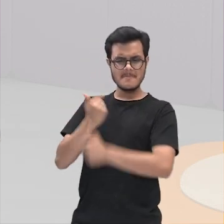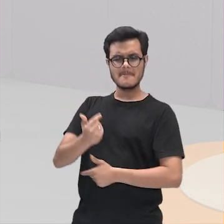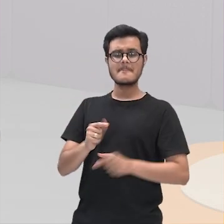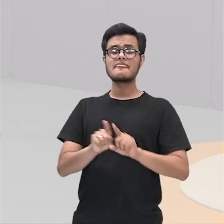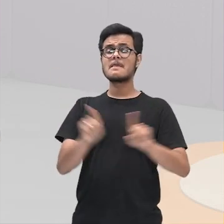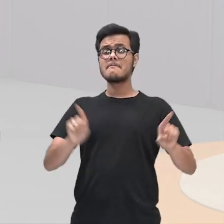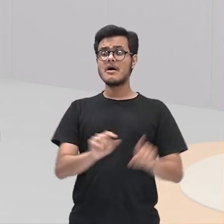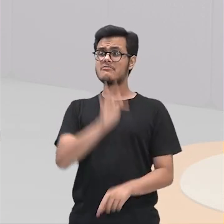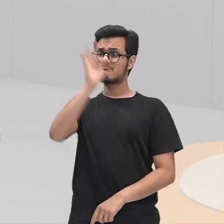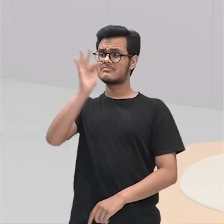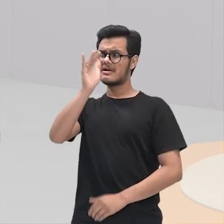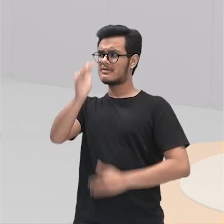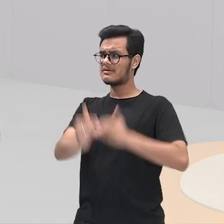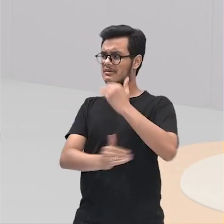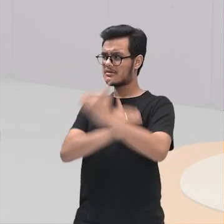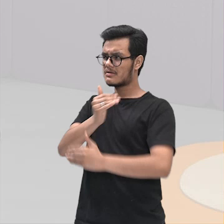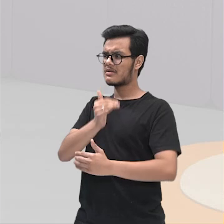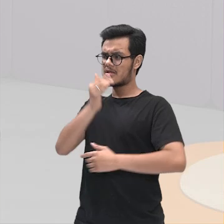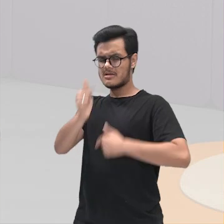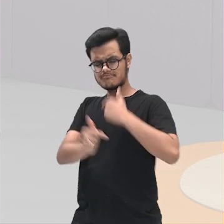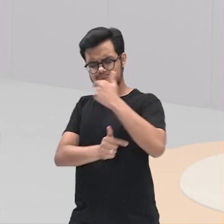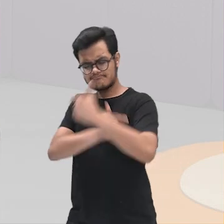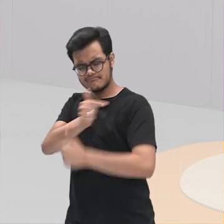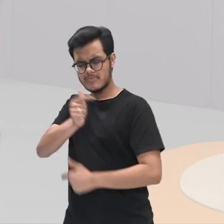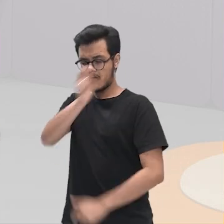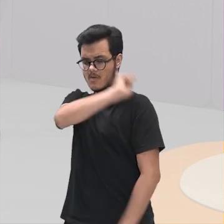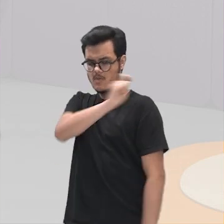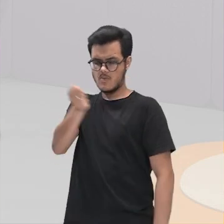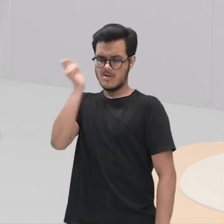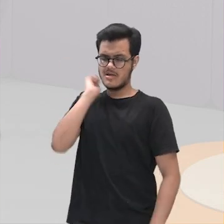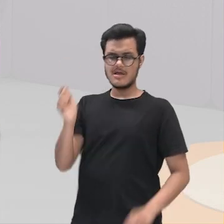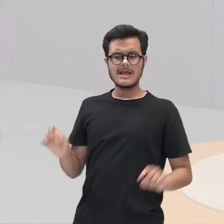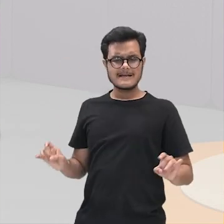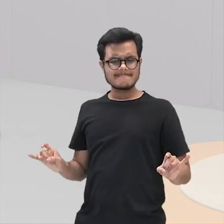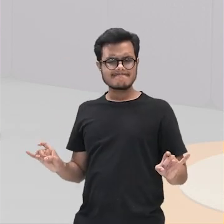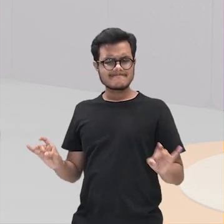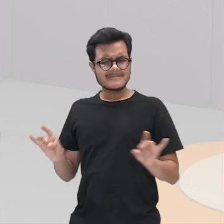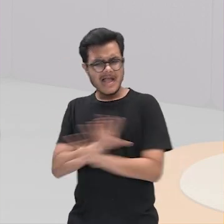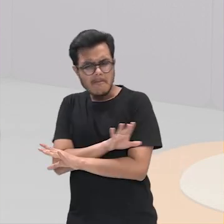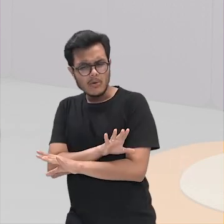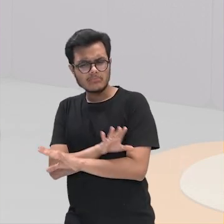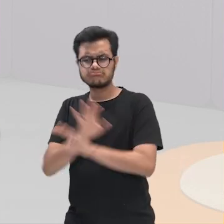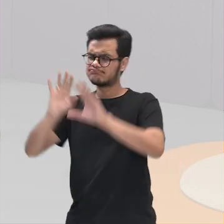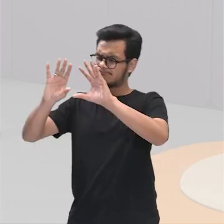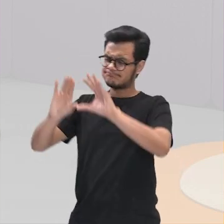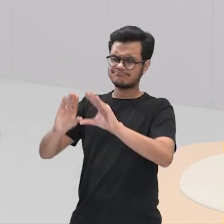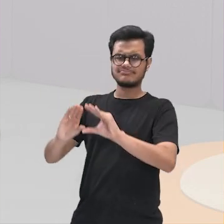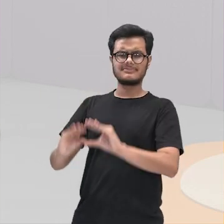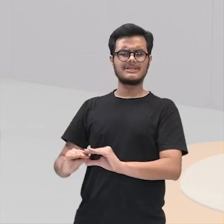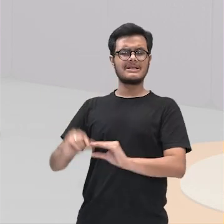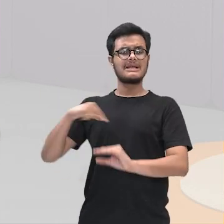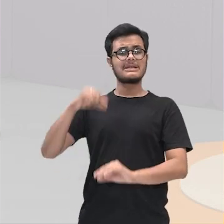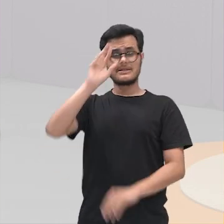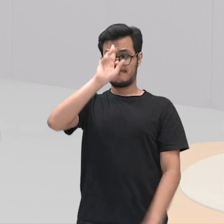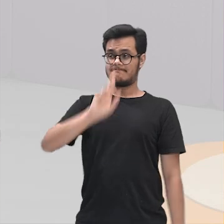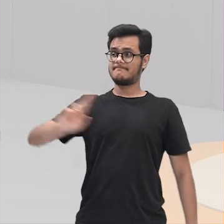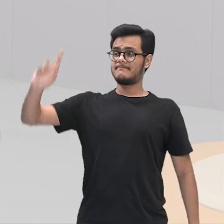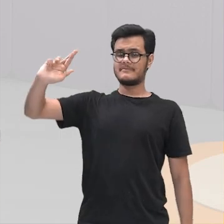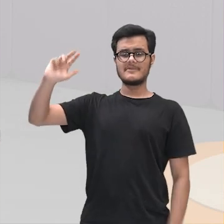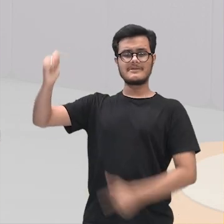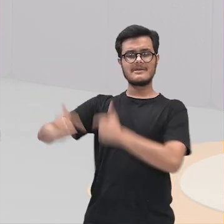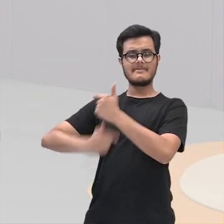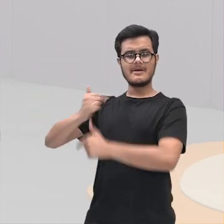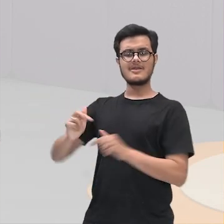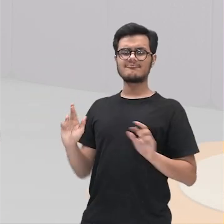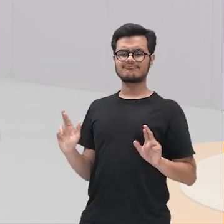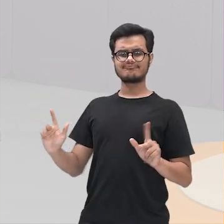longo do tempo, a importância da escravidão acabou diminuindo e os servos ganharam mais destaque.